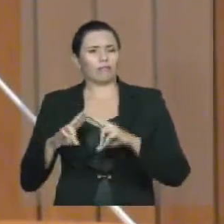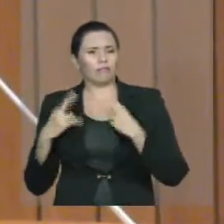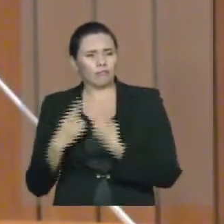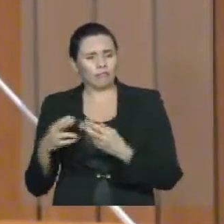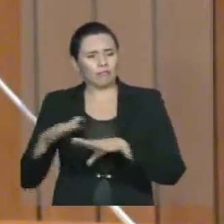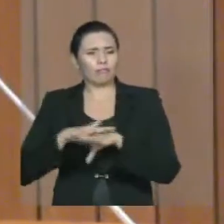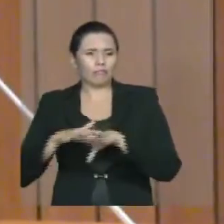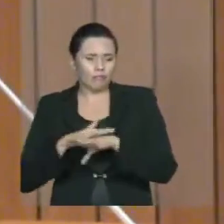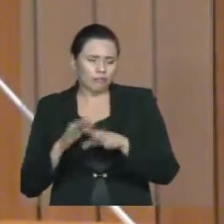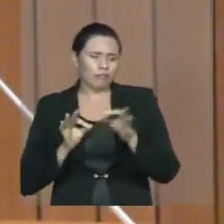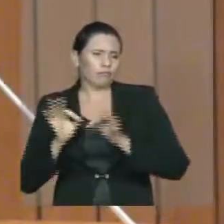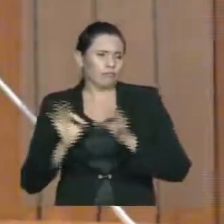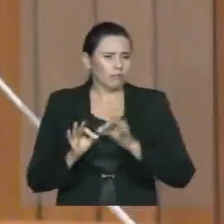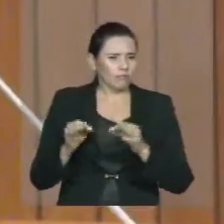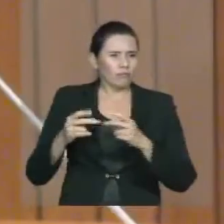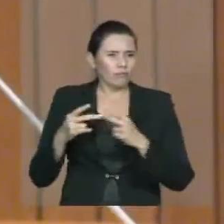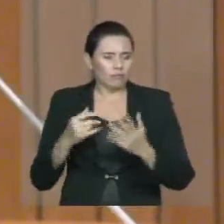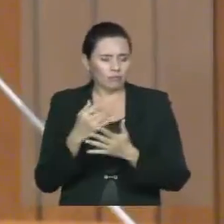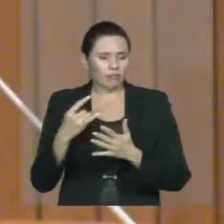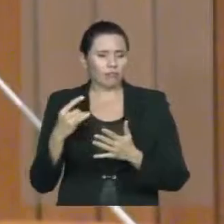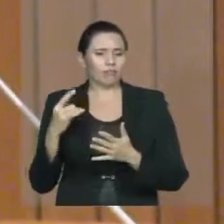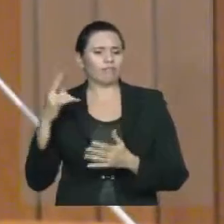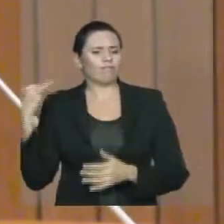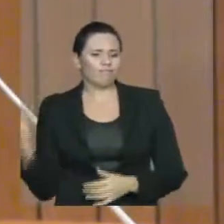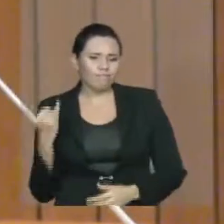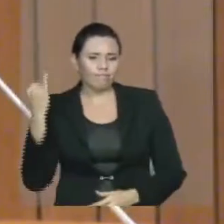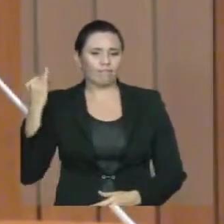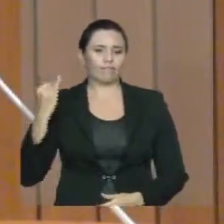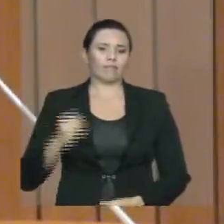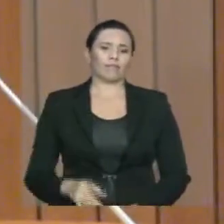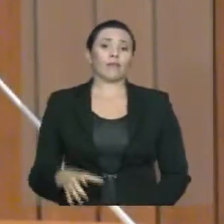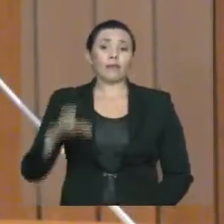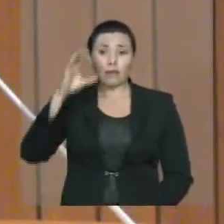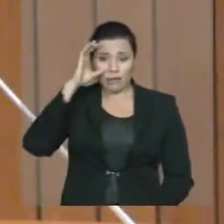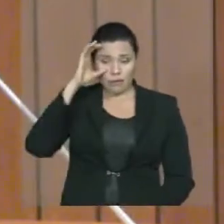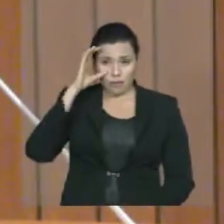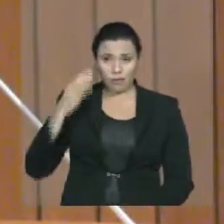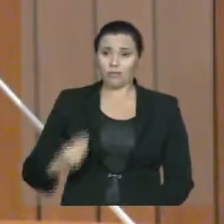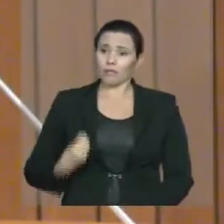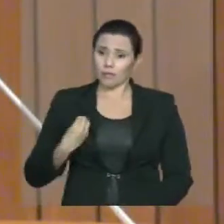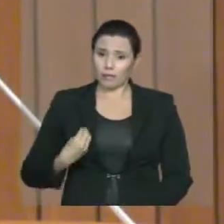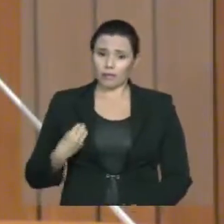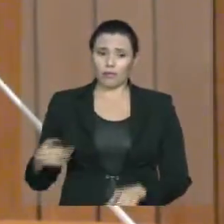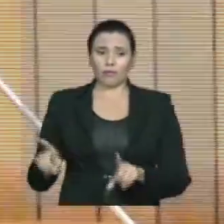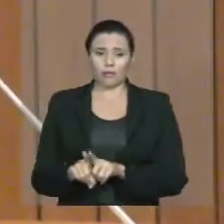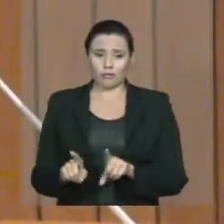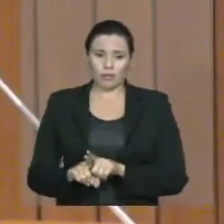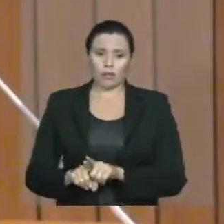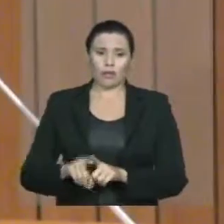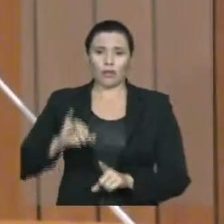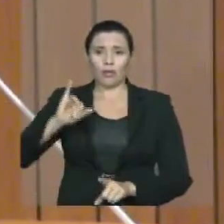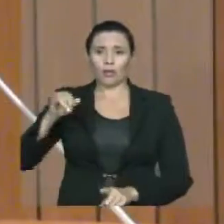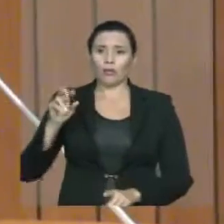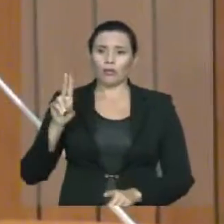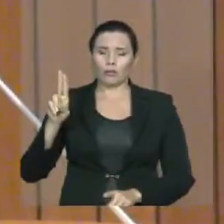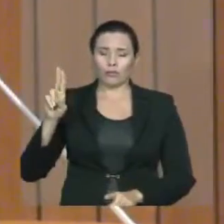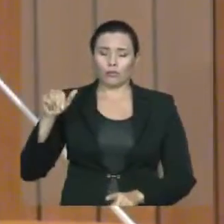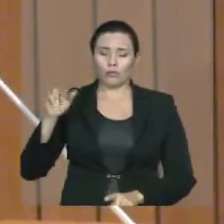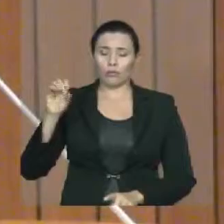deputado Cabo Campos, presidente da comissão, deputado Júnior Verde, vice-presidente da comissão, deputado Souza